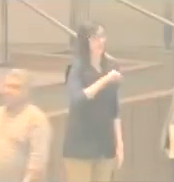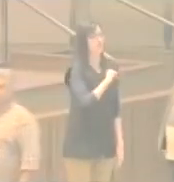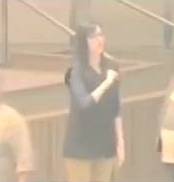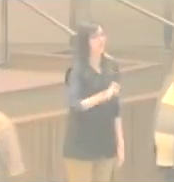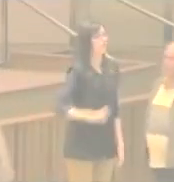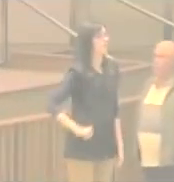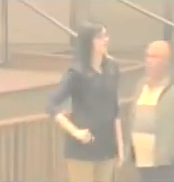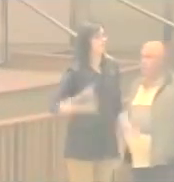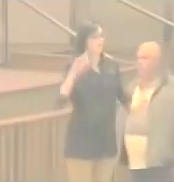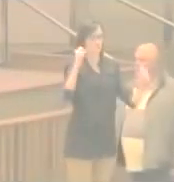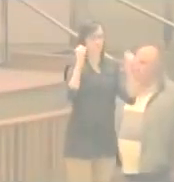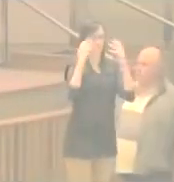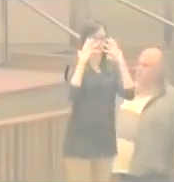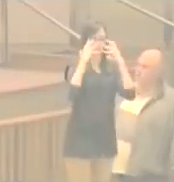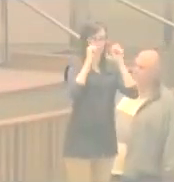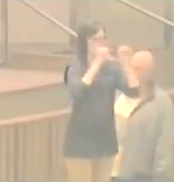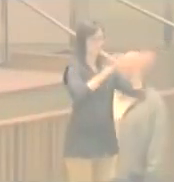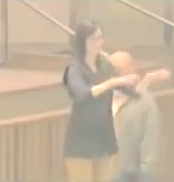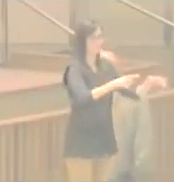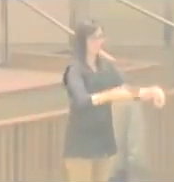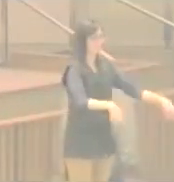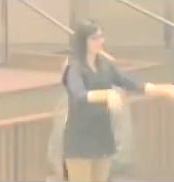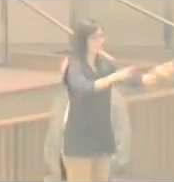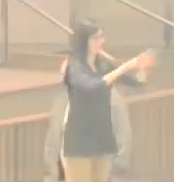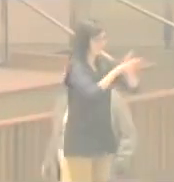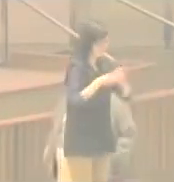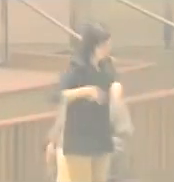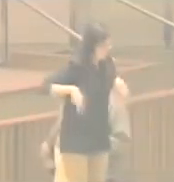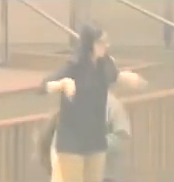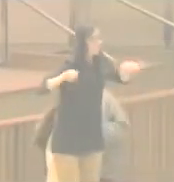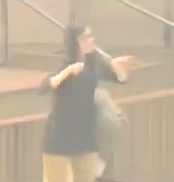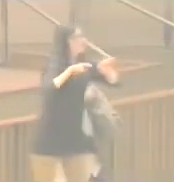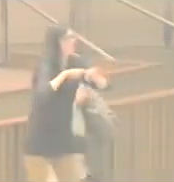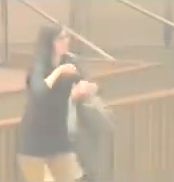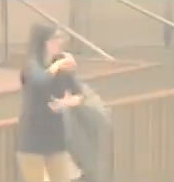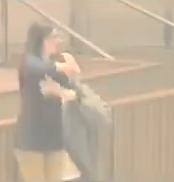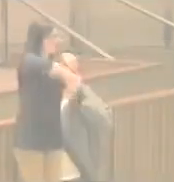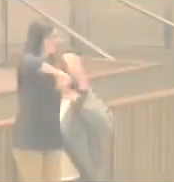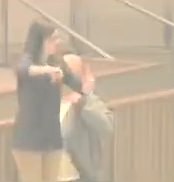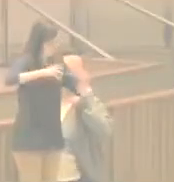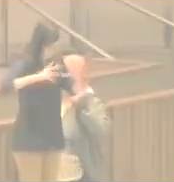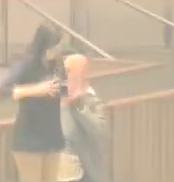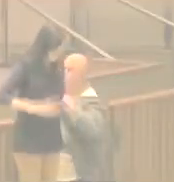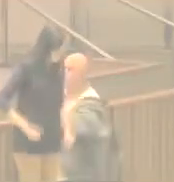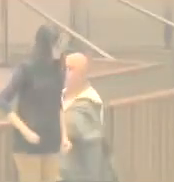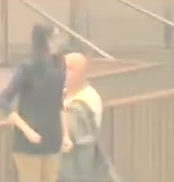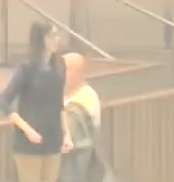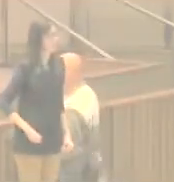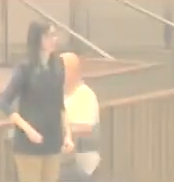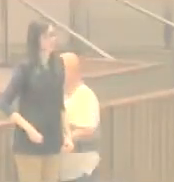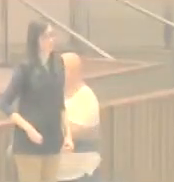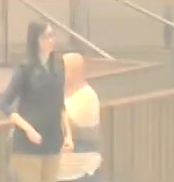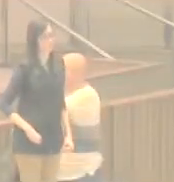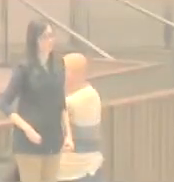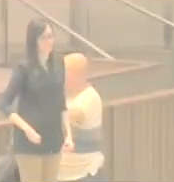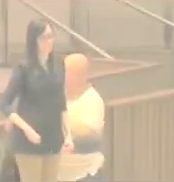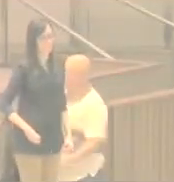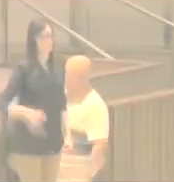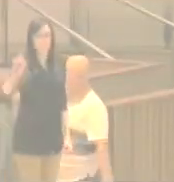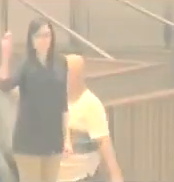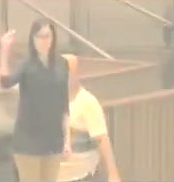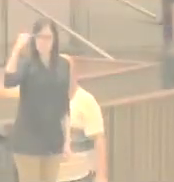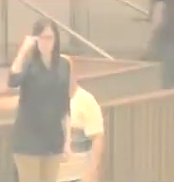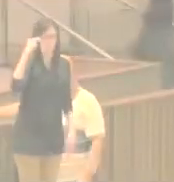nos abençoa, que nos restaura, que nos redime, que nos transforma, que ouve o clamor